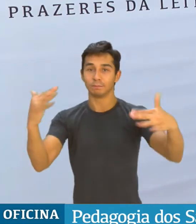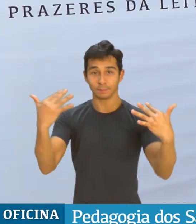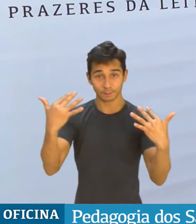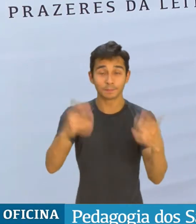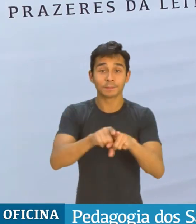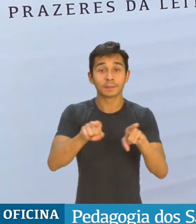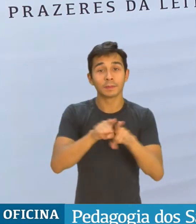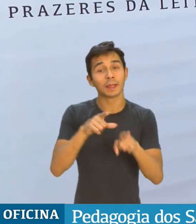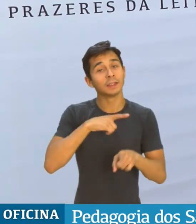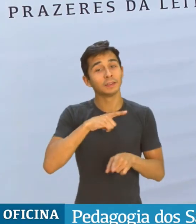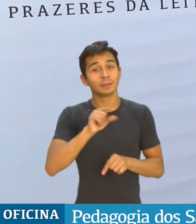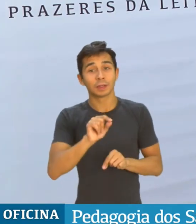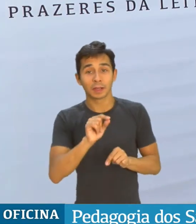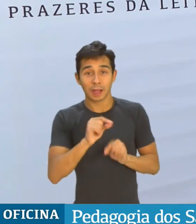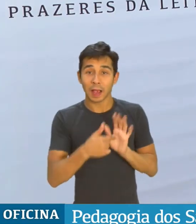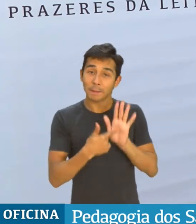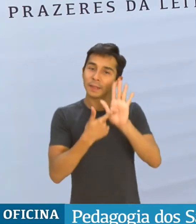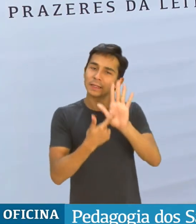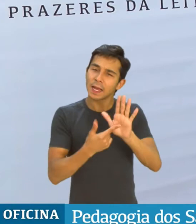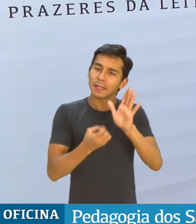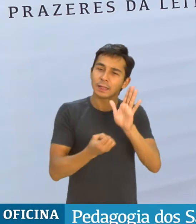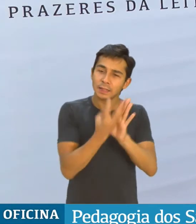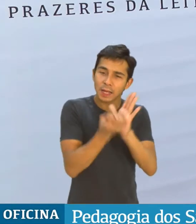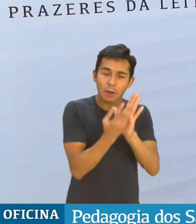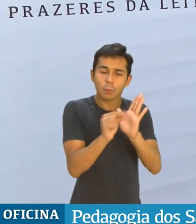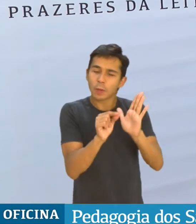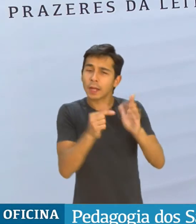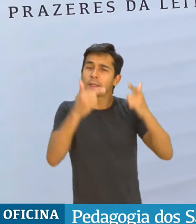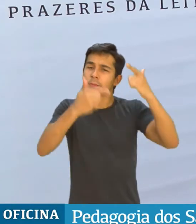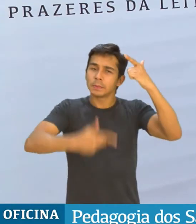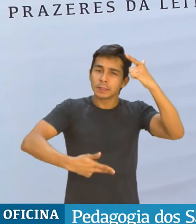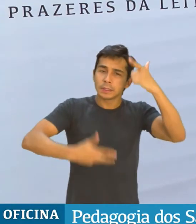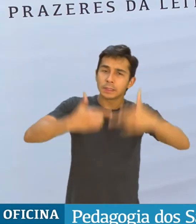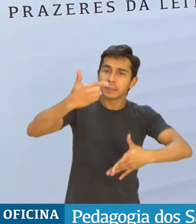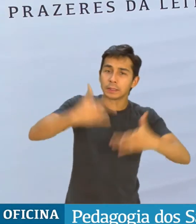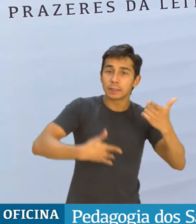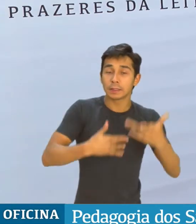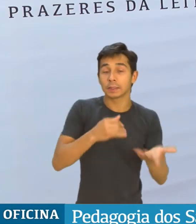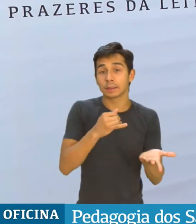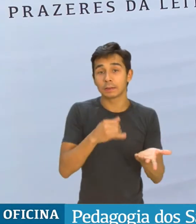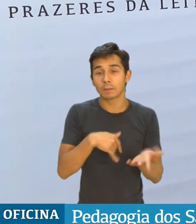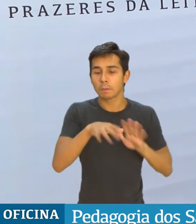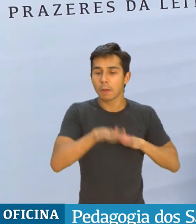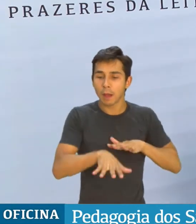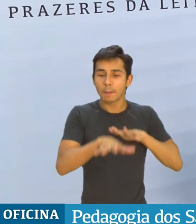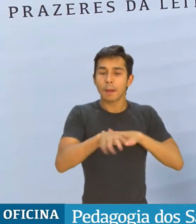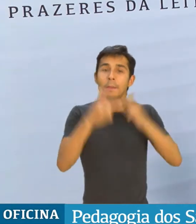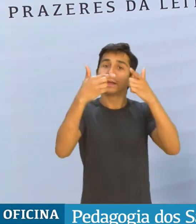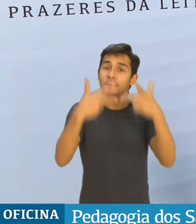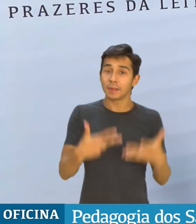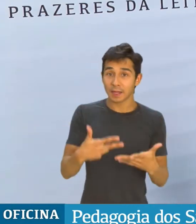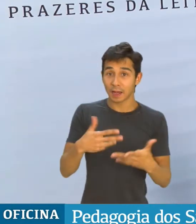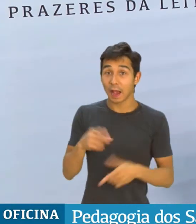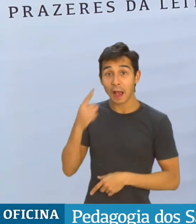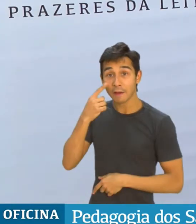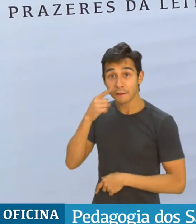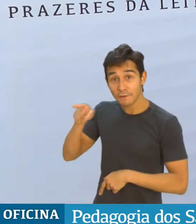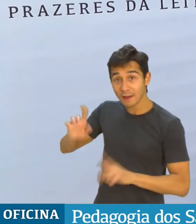apresentação sobre o que era o sarau, então a gente falava, caminhando, vai ter uma